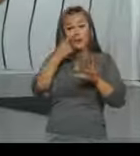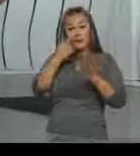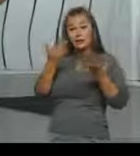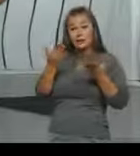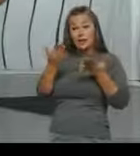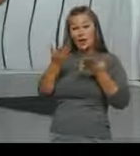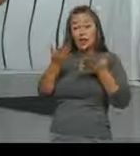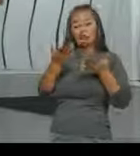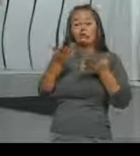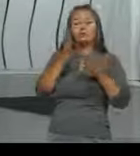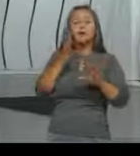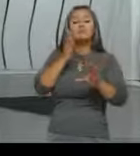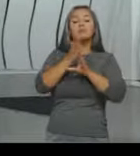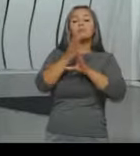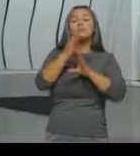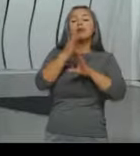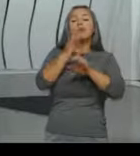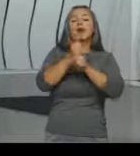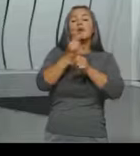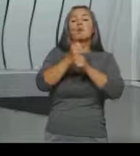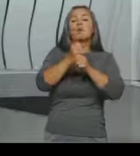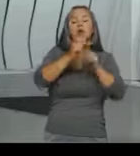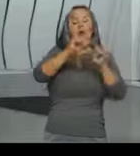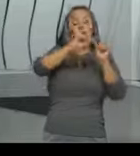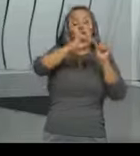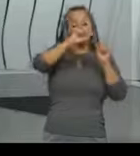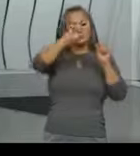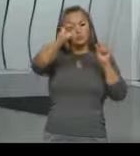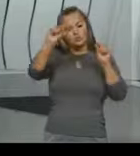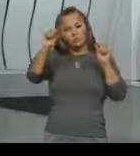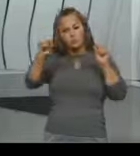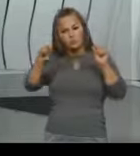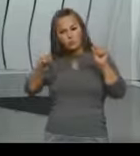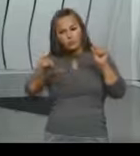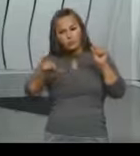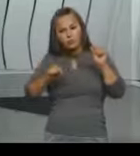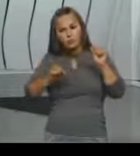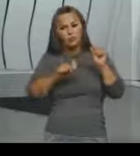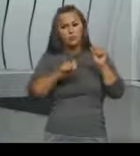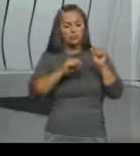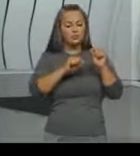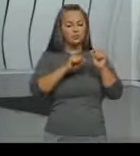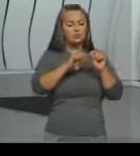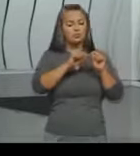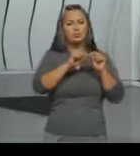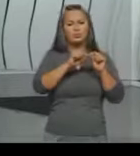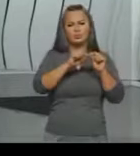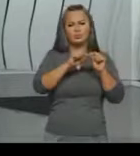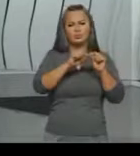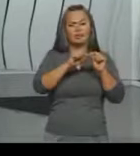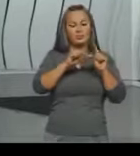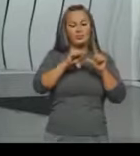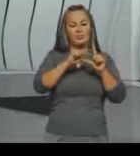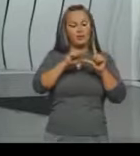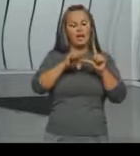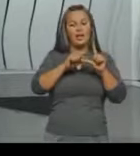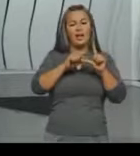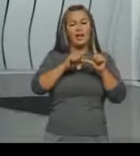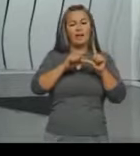graus, beleza? Não é de temperatura, Celsius, beleza? não é aula de